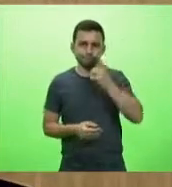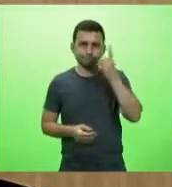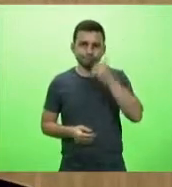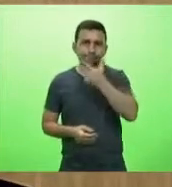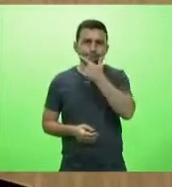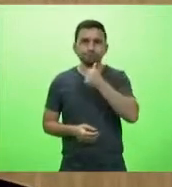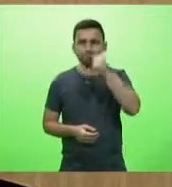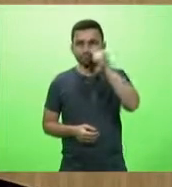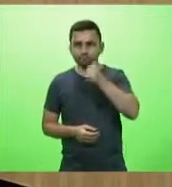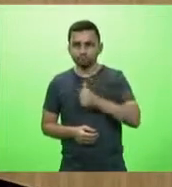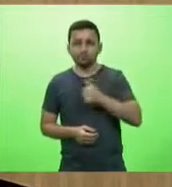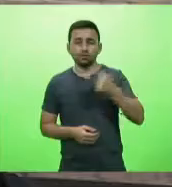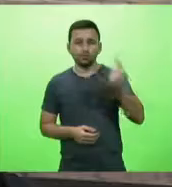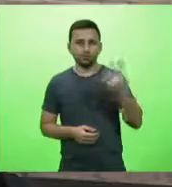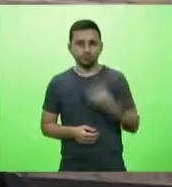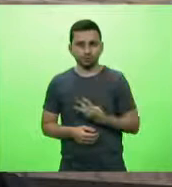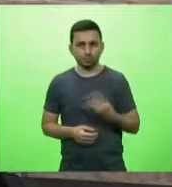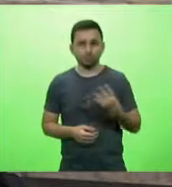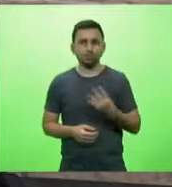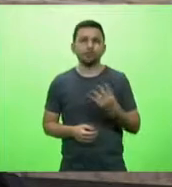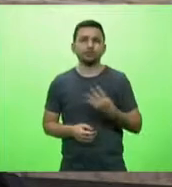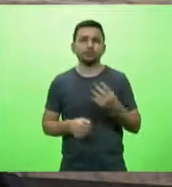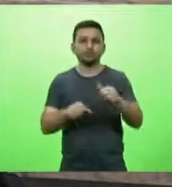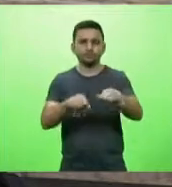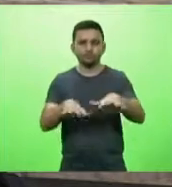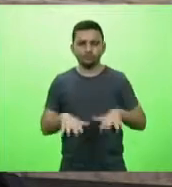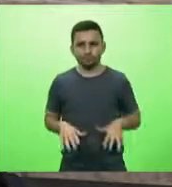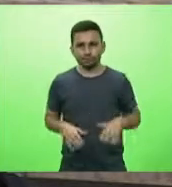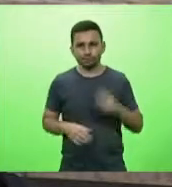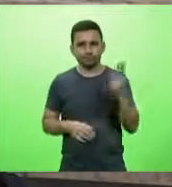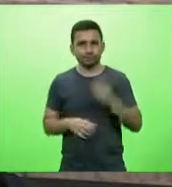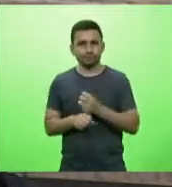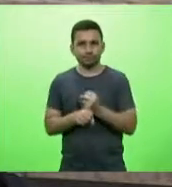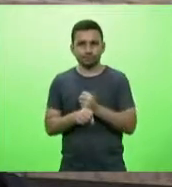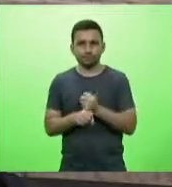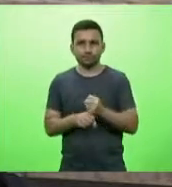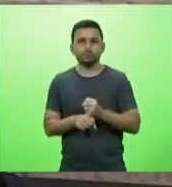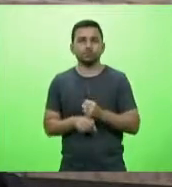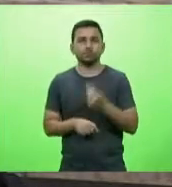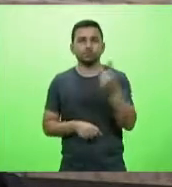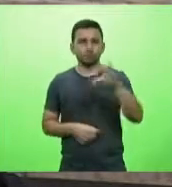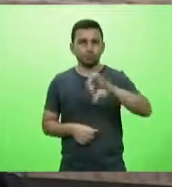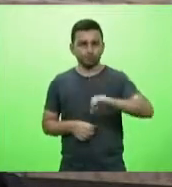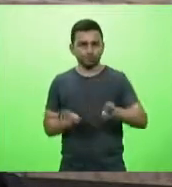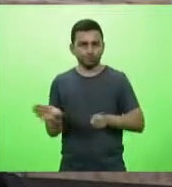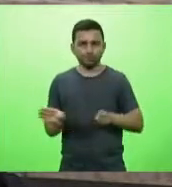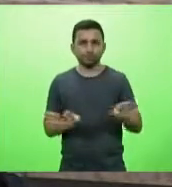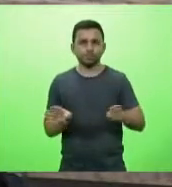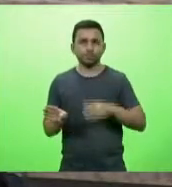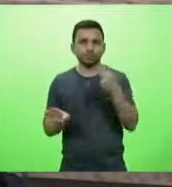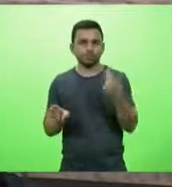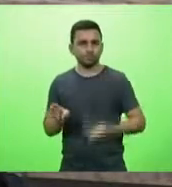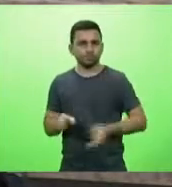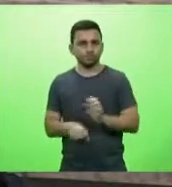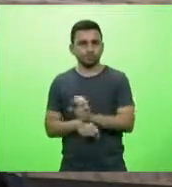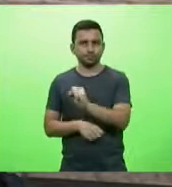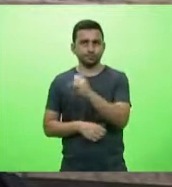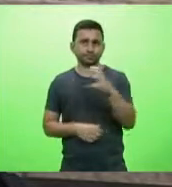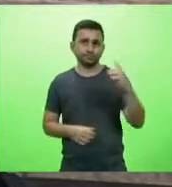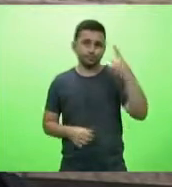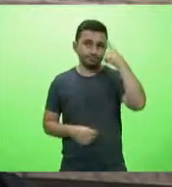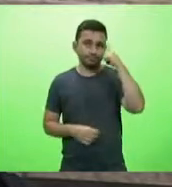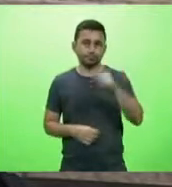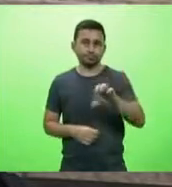da 14ª sessão ordinária, da 3ª sessão legislativa da 19ª legislatura da Assembleia Legislativa do Estado de Santa Catarina, realizada